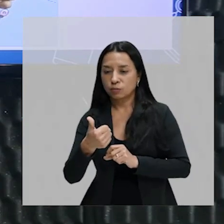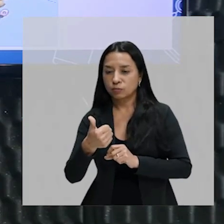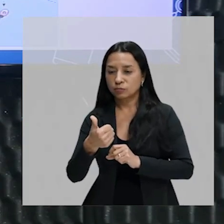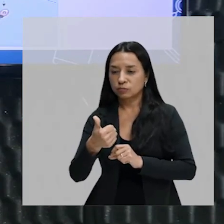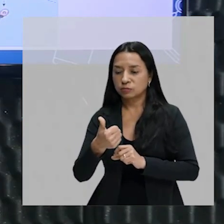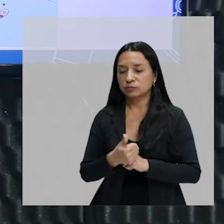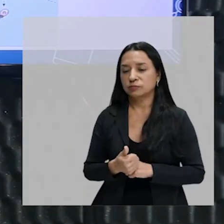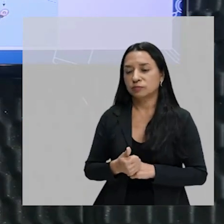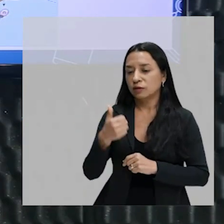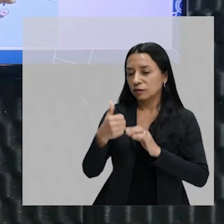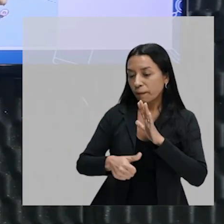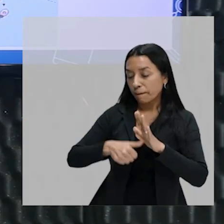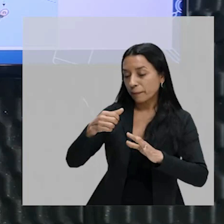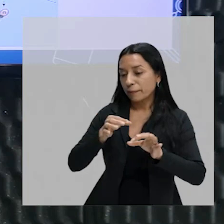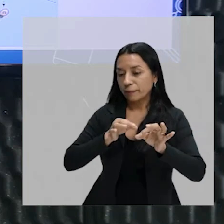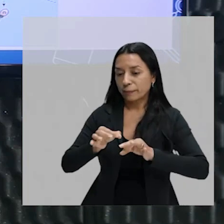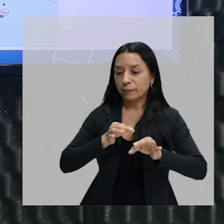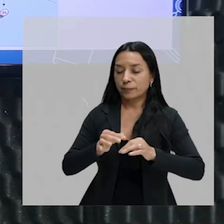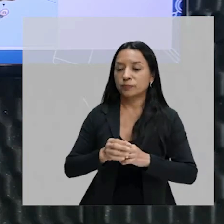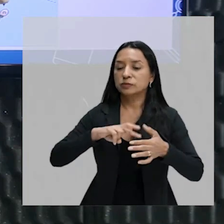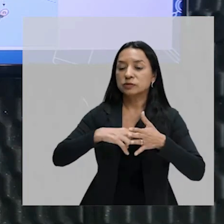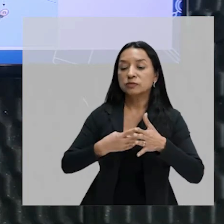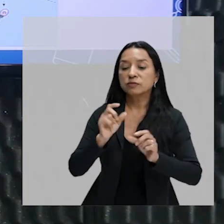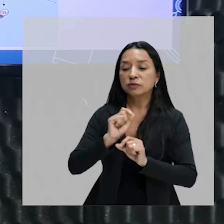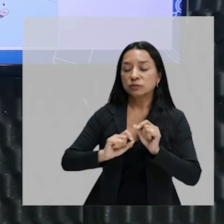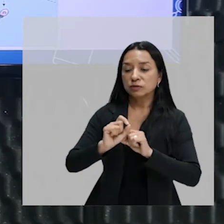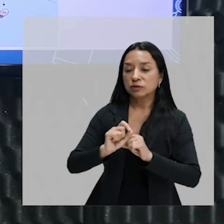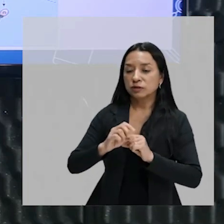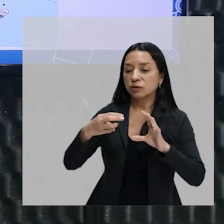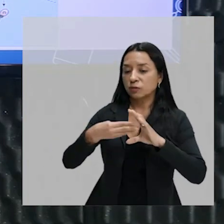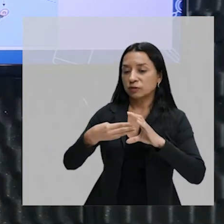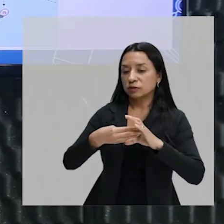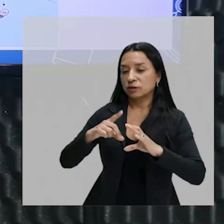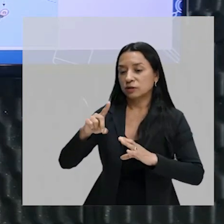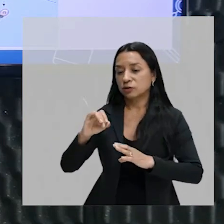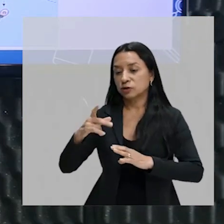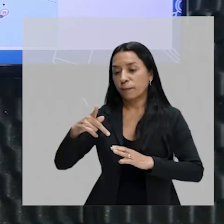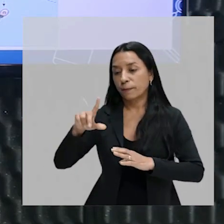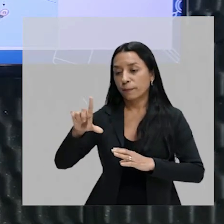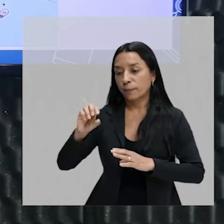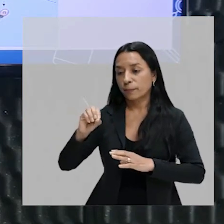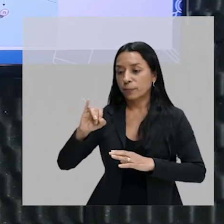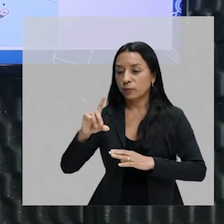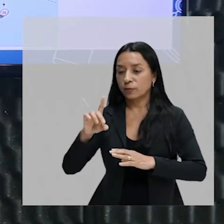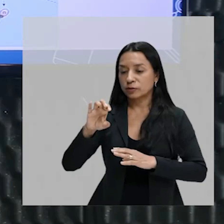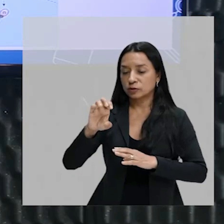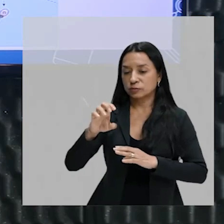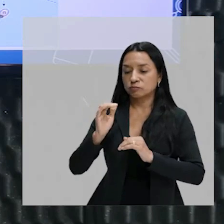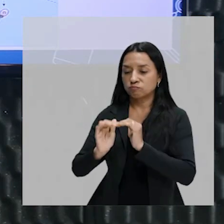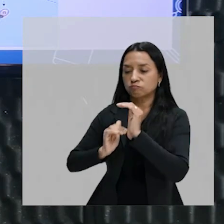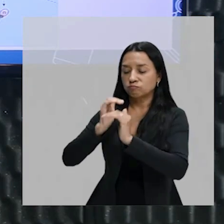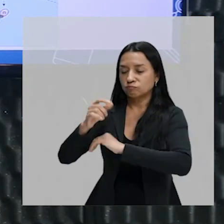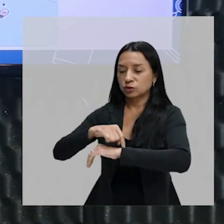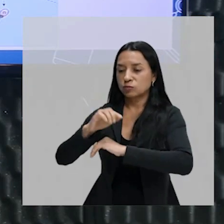espermatocito de primeira ordem significa que essa é uma célula diplóide durante o período de crescimento